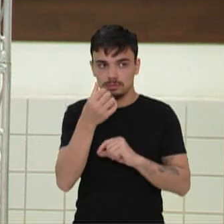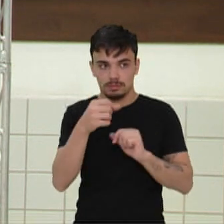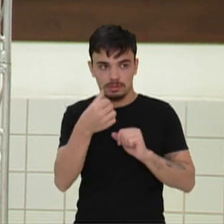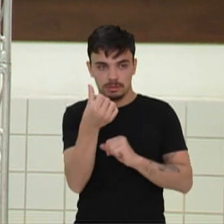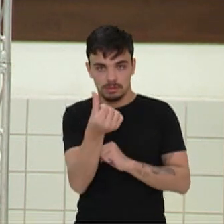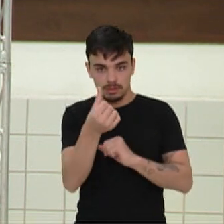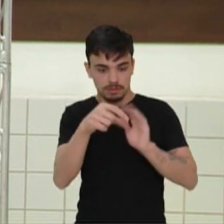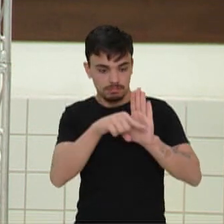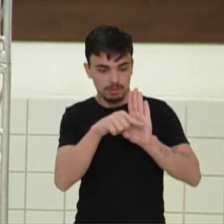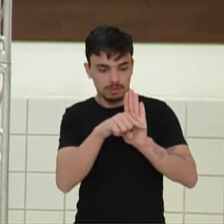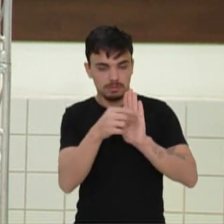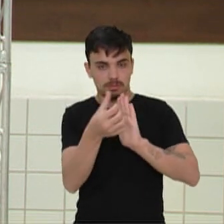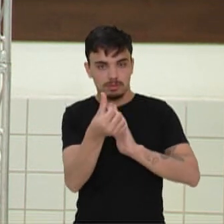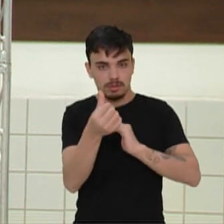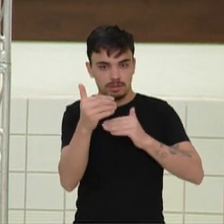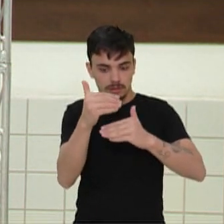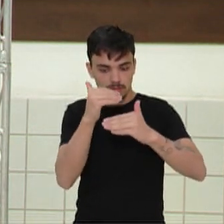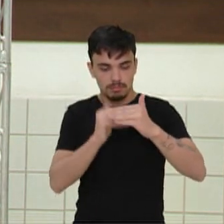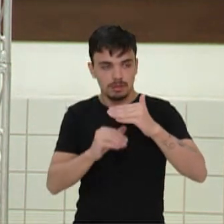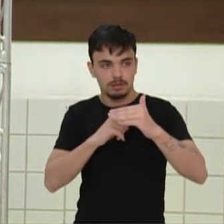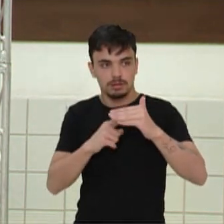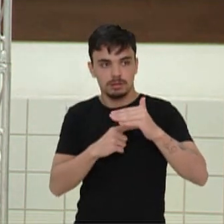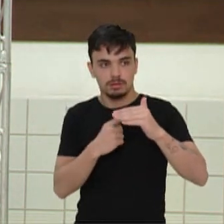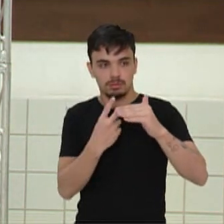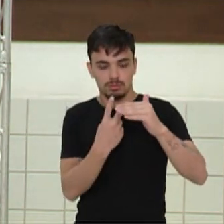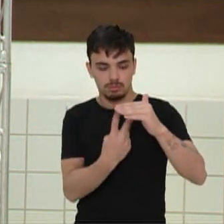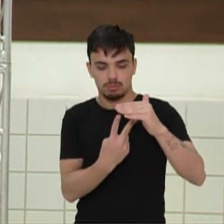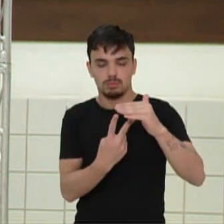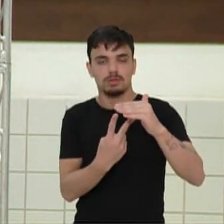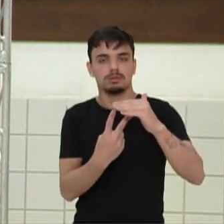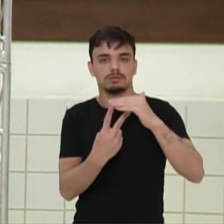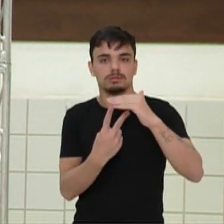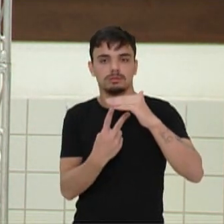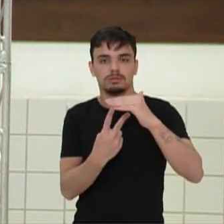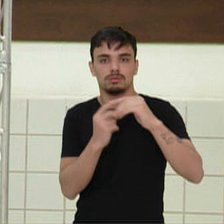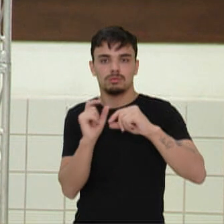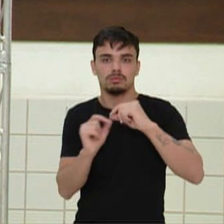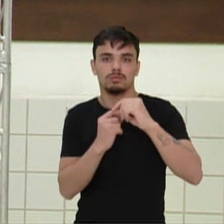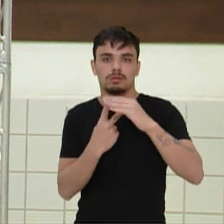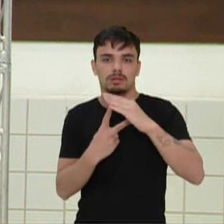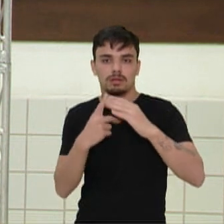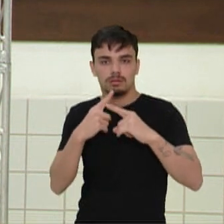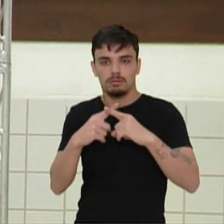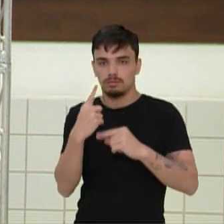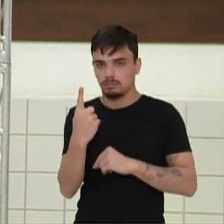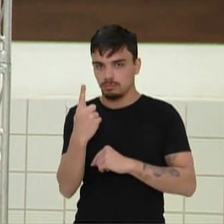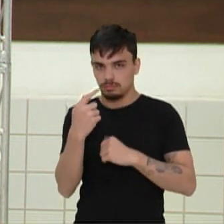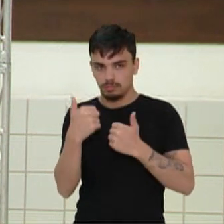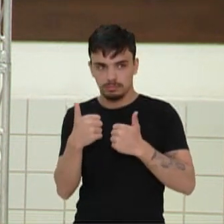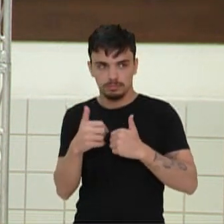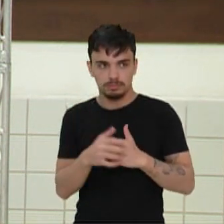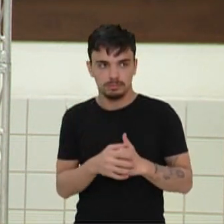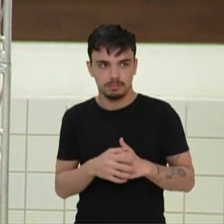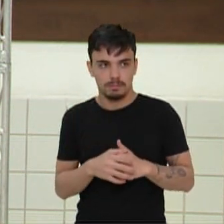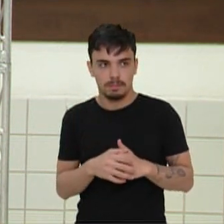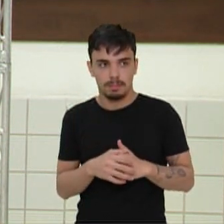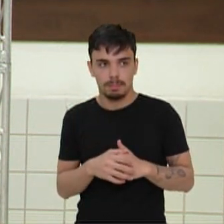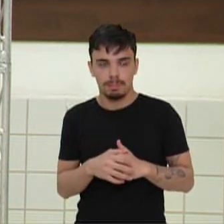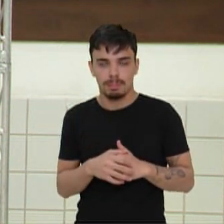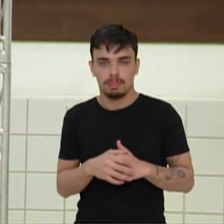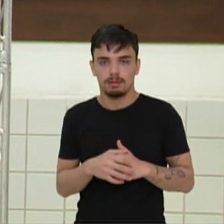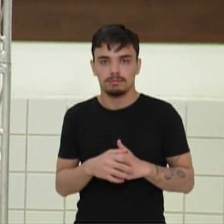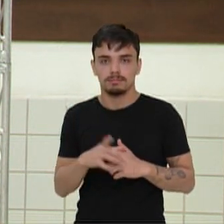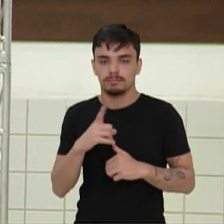6 e embaixo duas vezes o valor do a, lá na nossa função o a vale menos 1. Beleza? Tá aqui então,